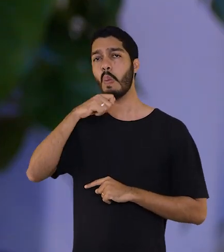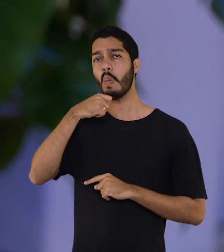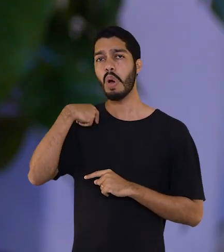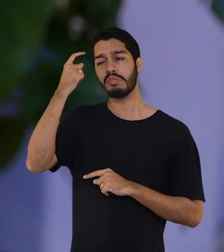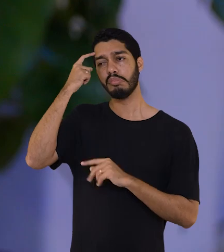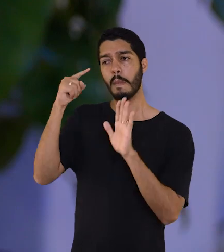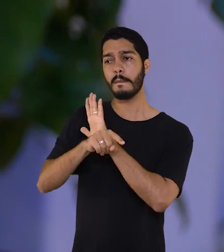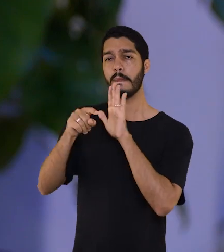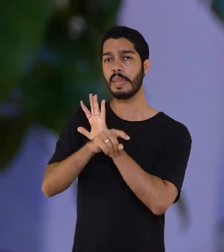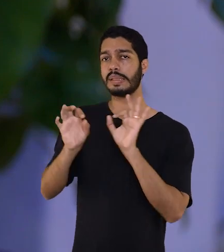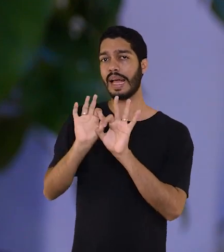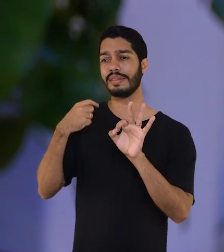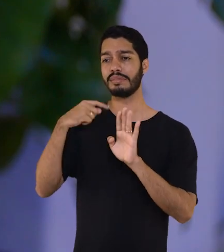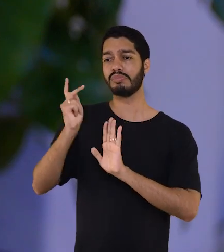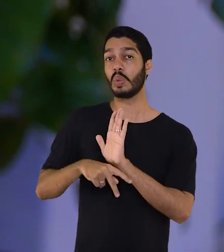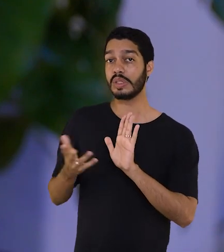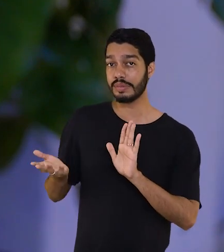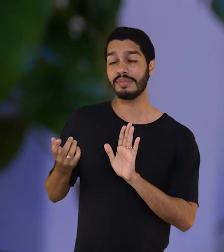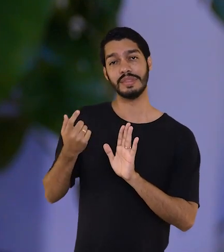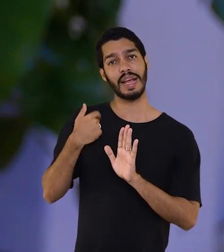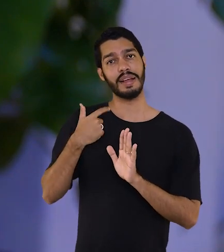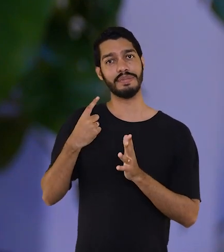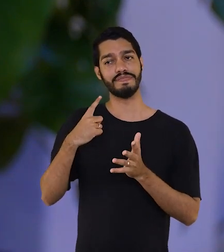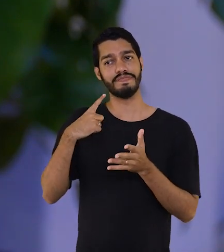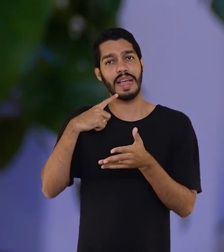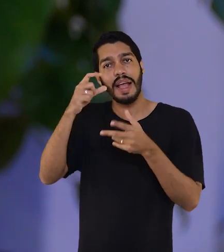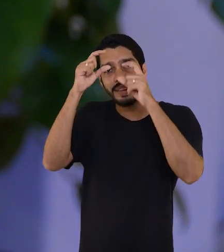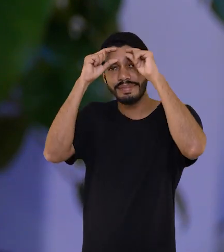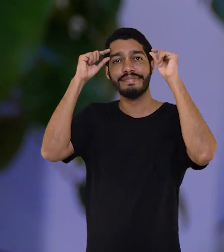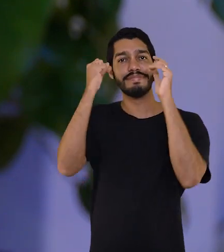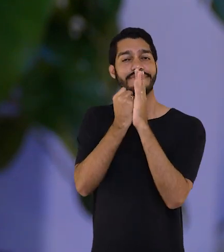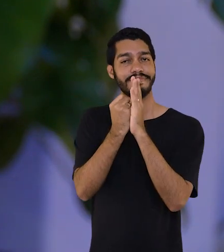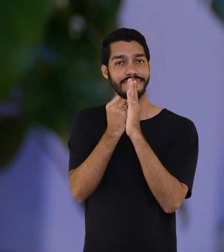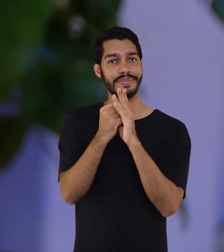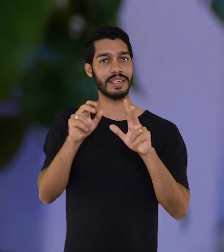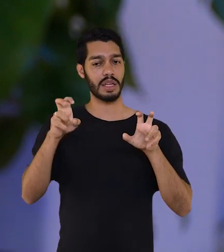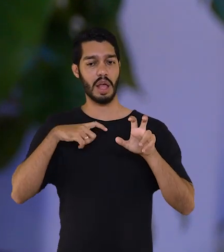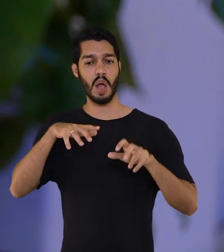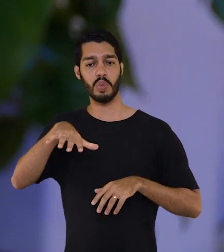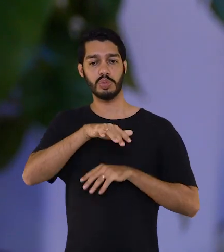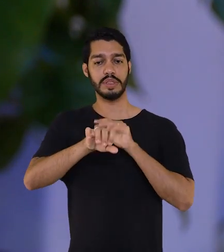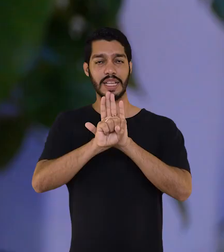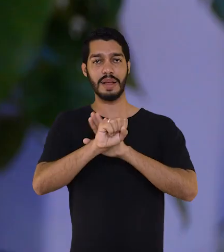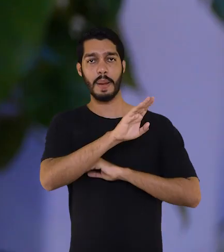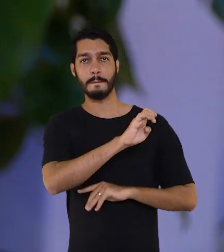perguntar, assim, o que eu não estou me perguntando nesse projeto que eu estou fazendo? E eu acho que isso é uma questão de tempo, de fato. Assim, no ecossistema que eu atuo hoje,